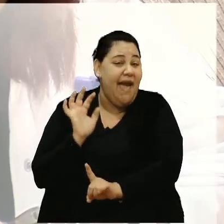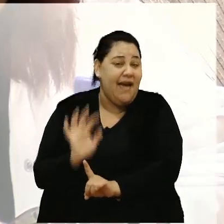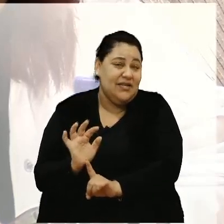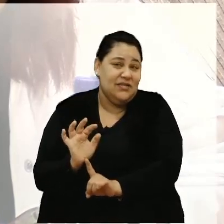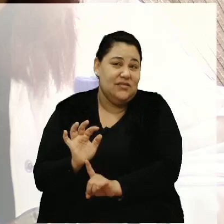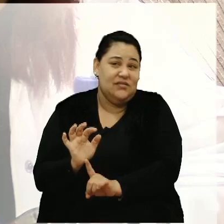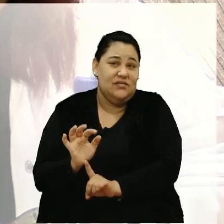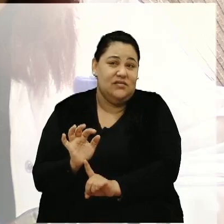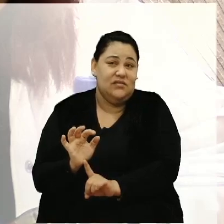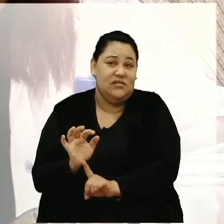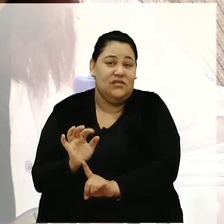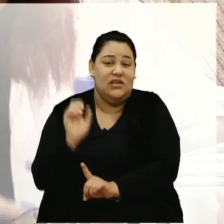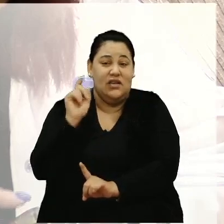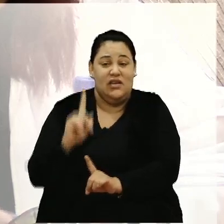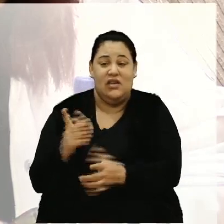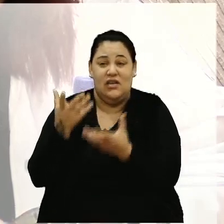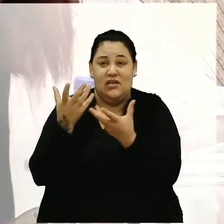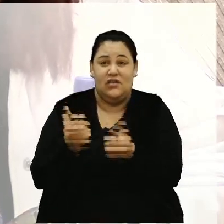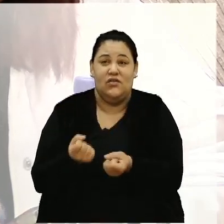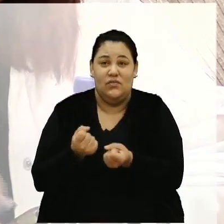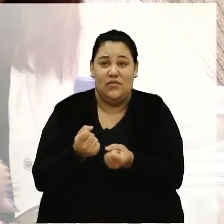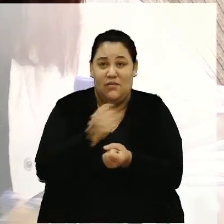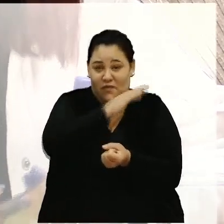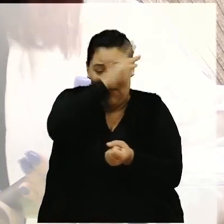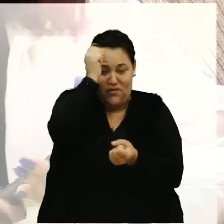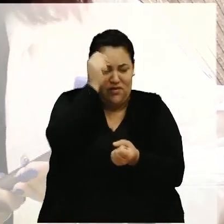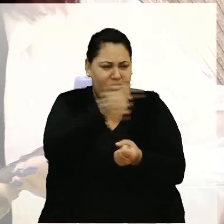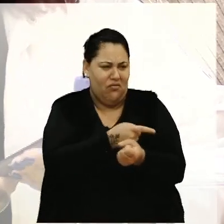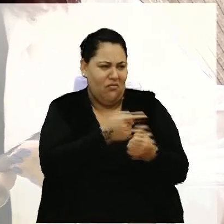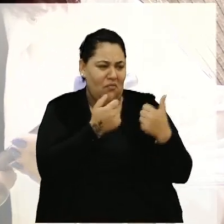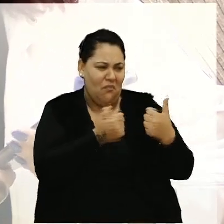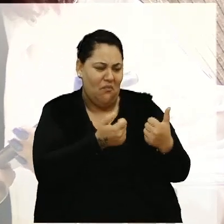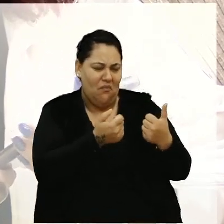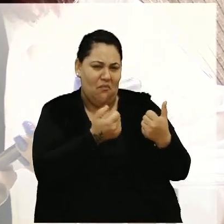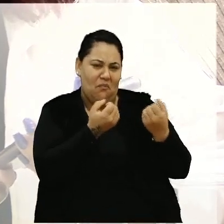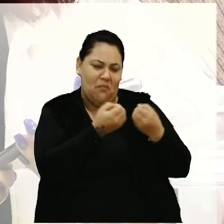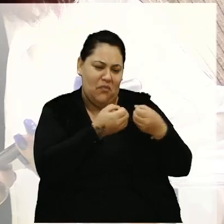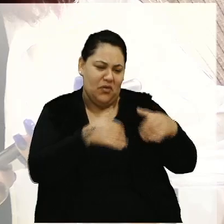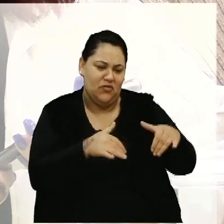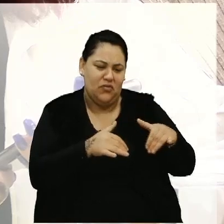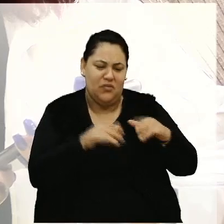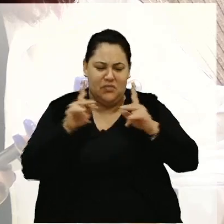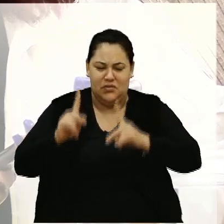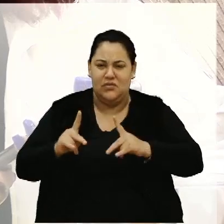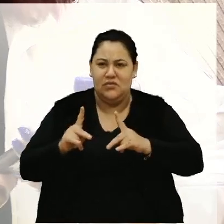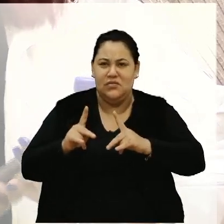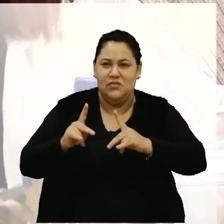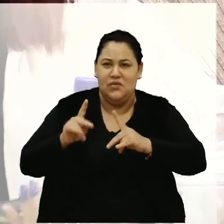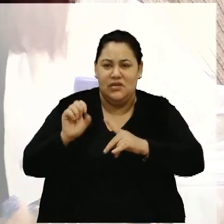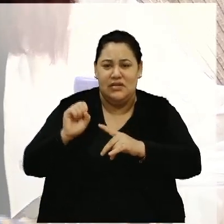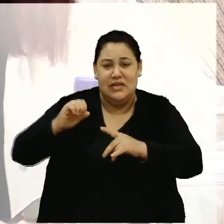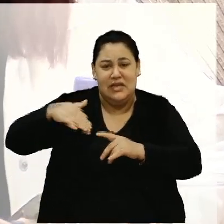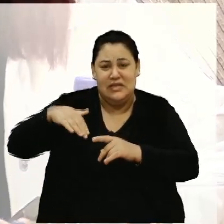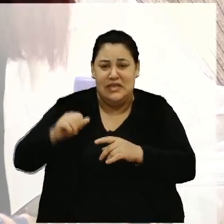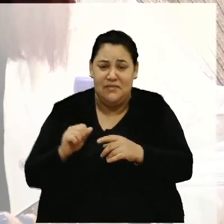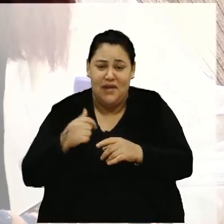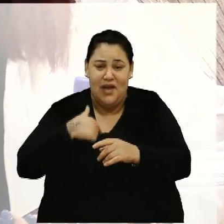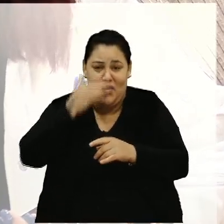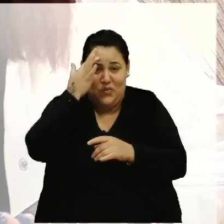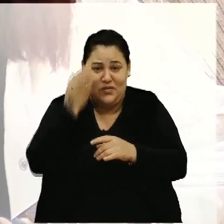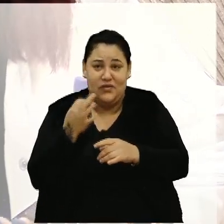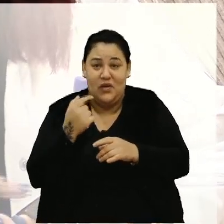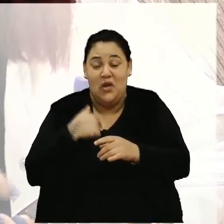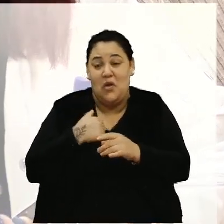senhor está ferrado com o pessoal da SEMA. Foi isso que eu entendi. Talvez eu tenha